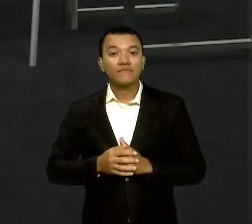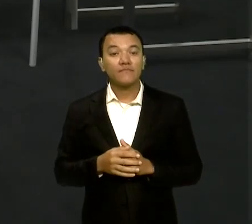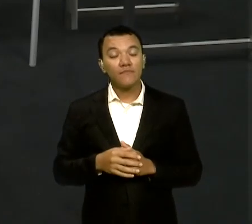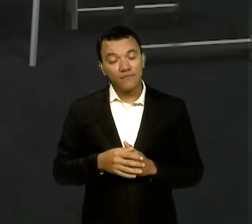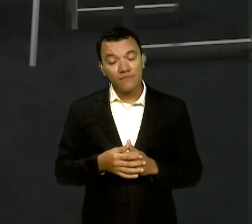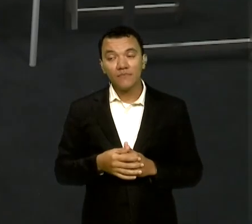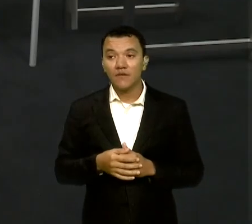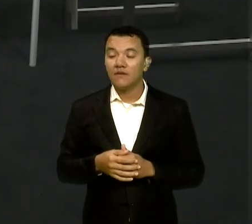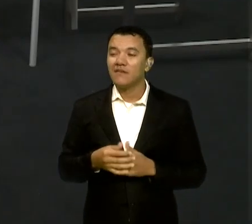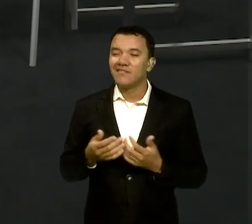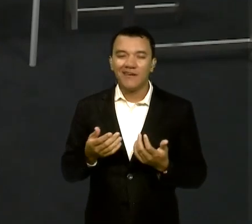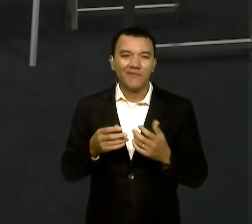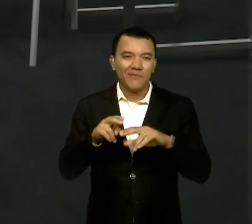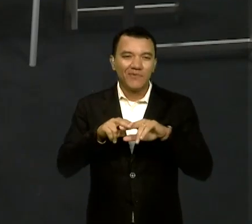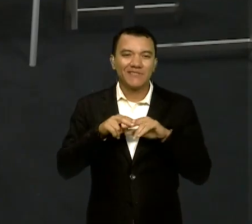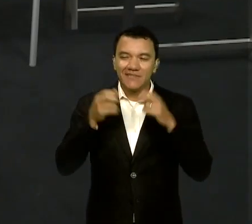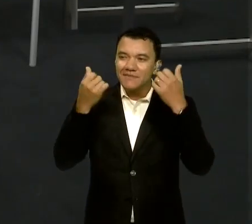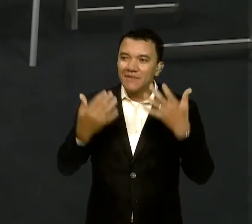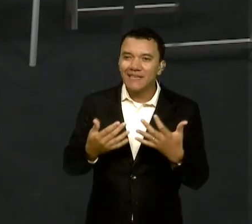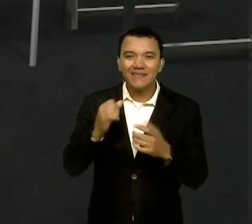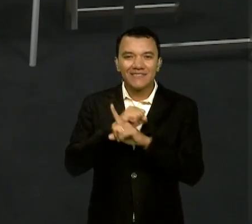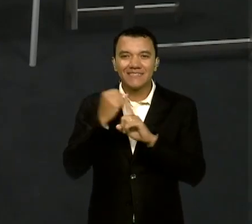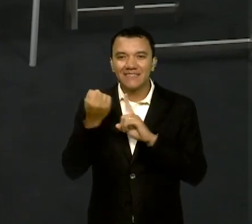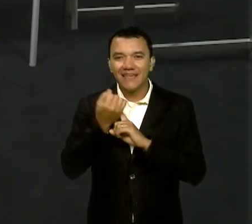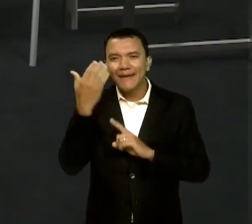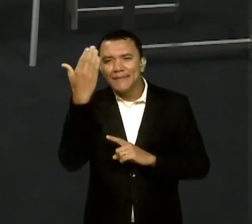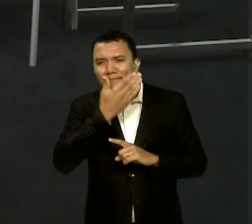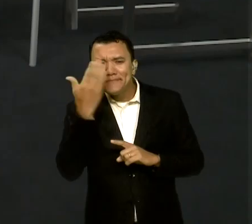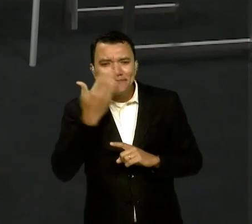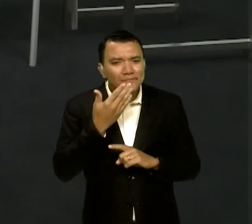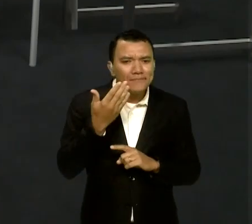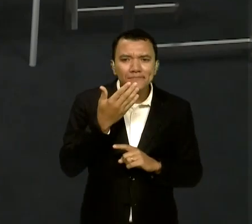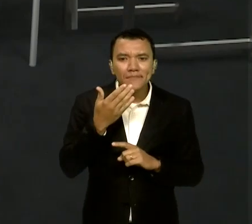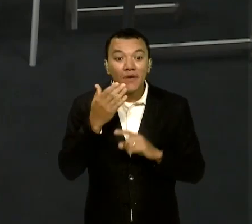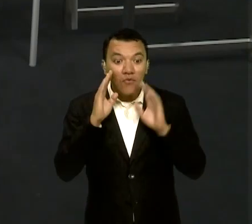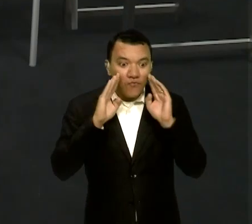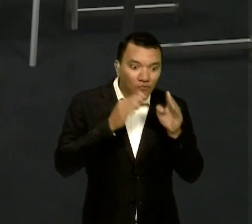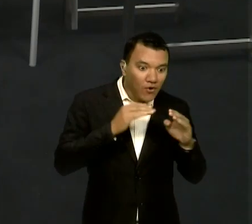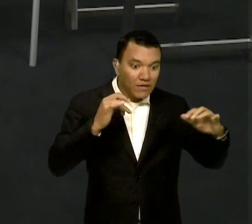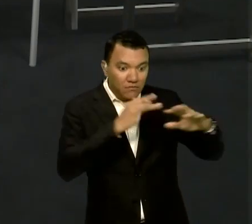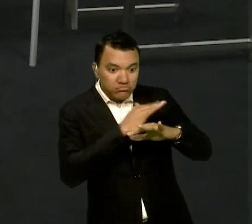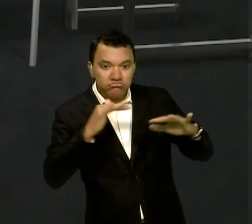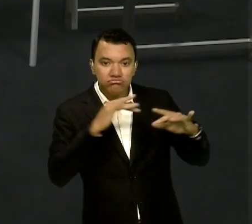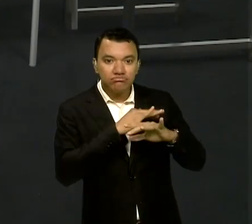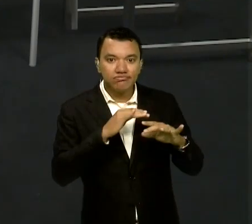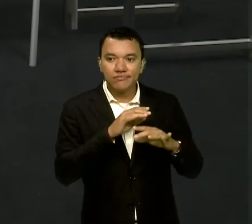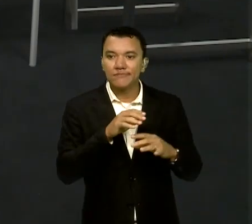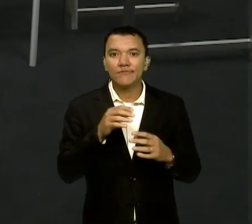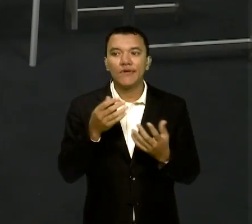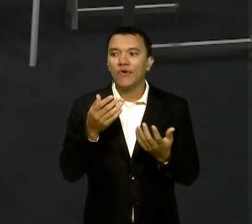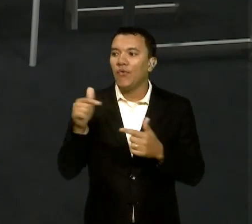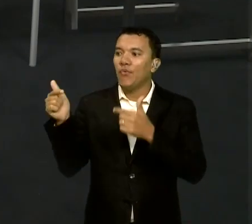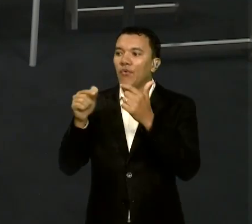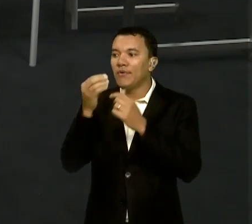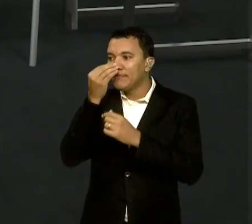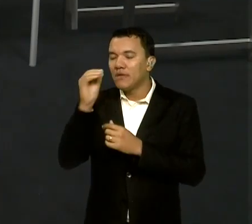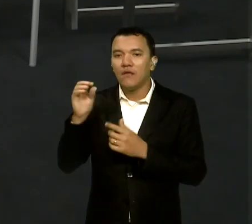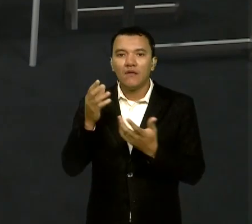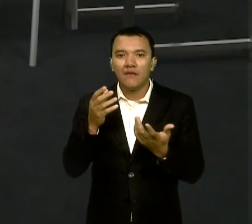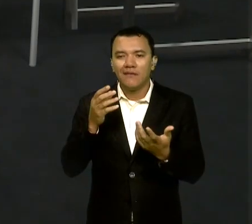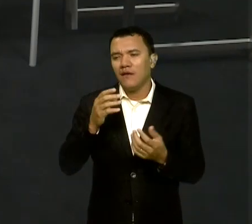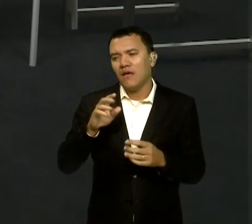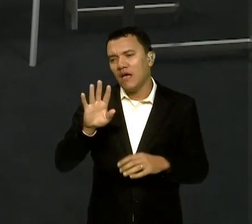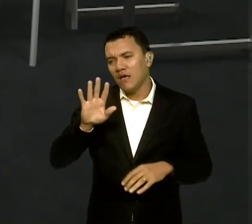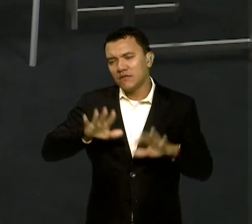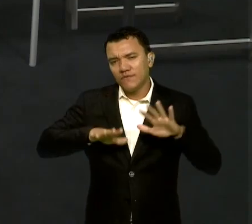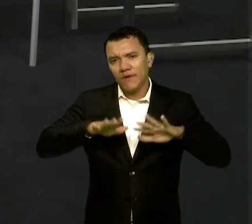de invisíveis aos olhos sim. da sociedade, sim. né? Tá todo mundo aqui concentrado e assim, talvez não seja nem por mal, é porque hoje em dia